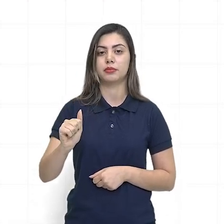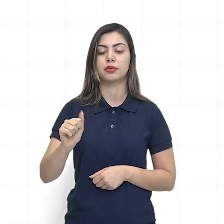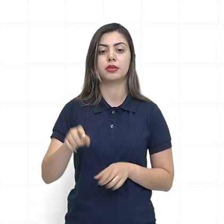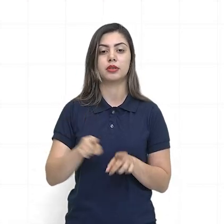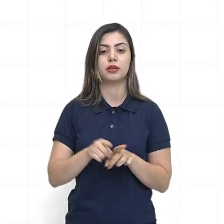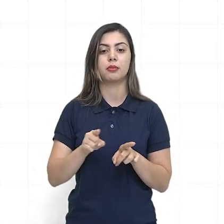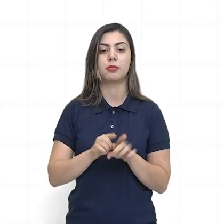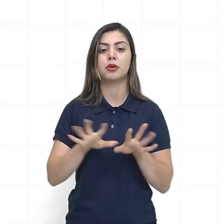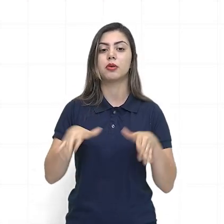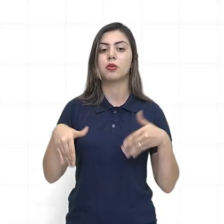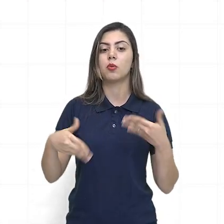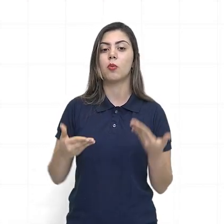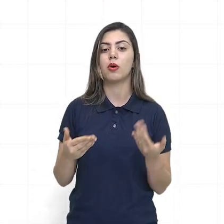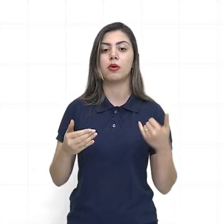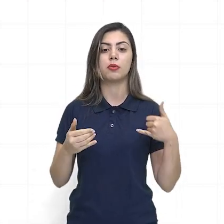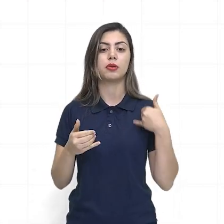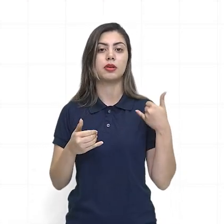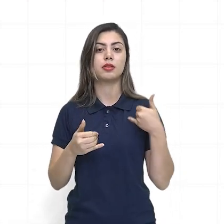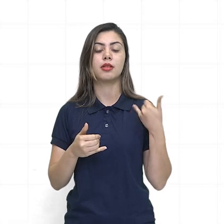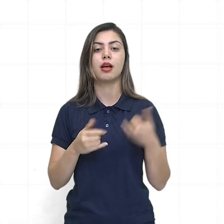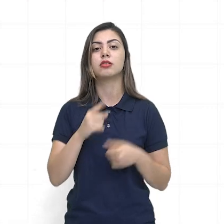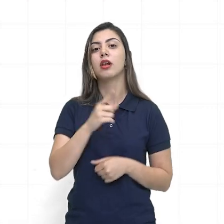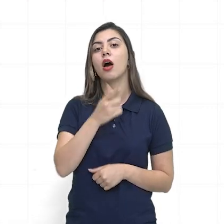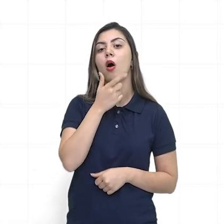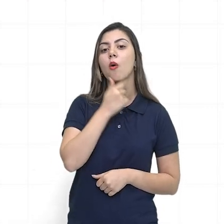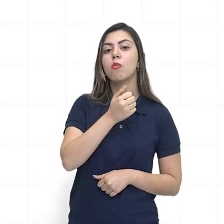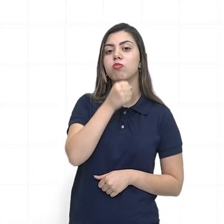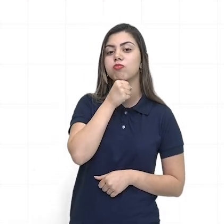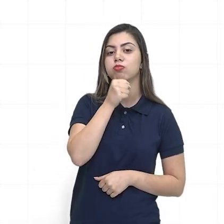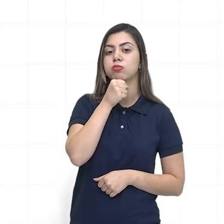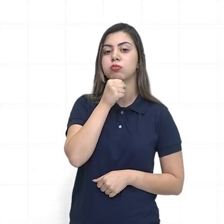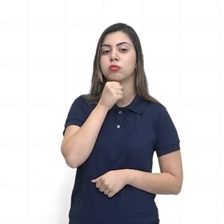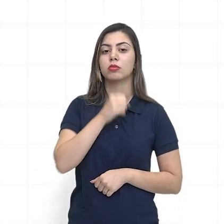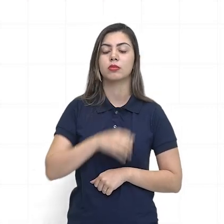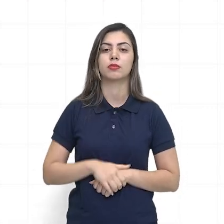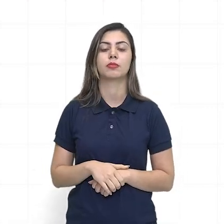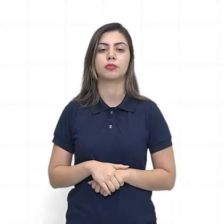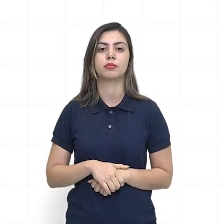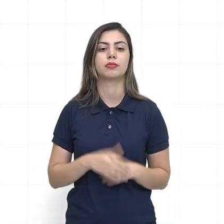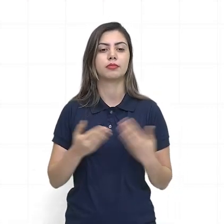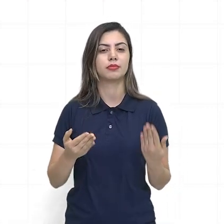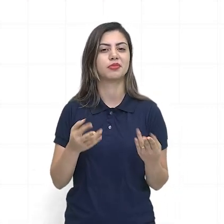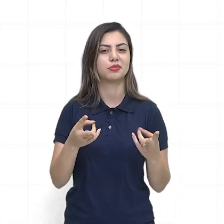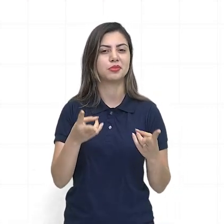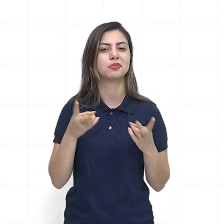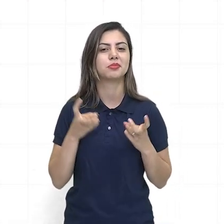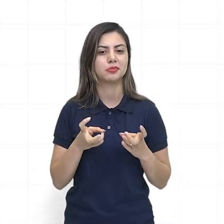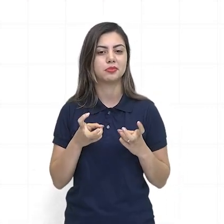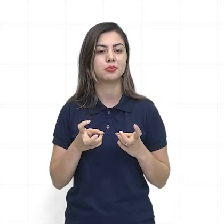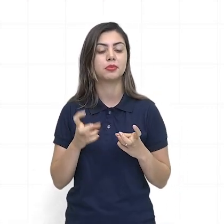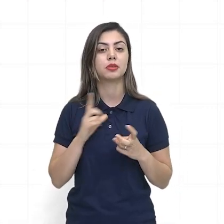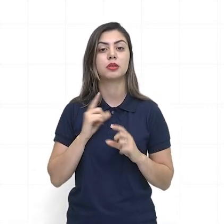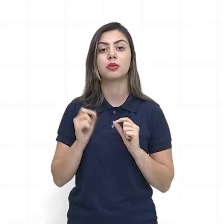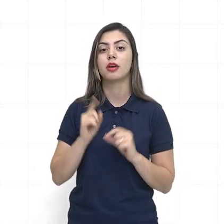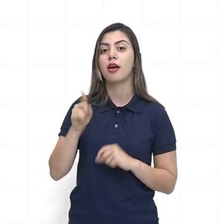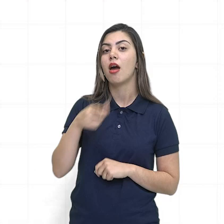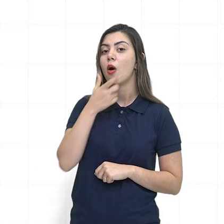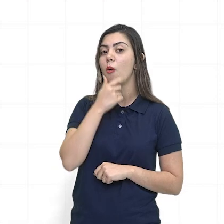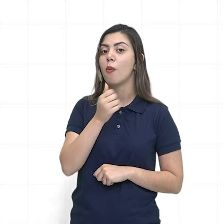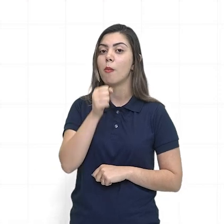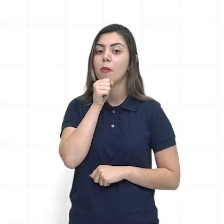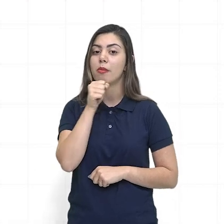é a idade do seu avô. Então, está aí a situação envolvendo o avô,